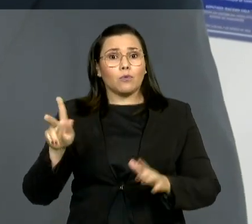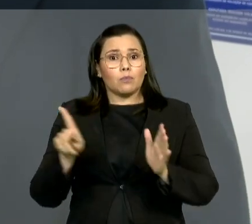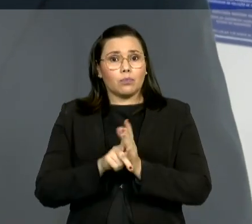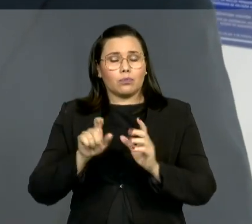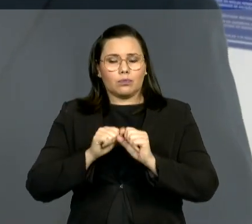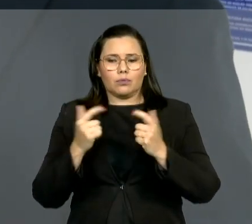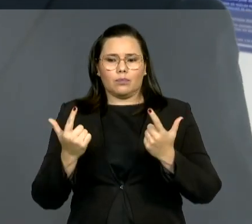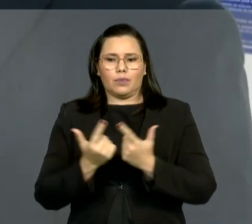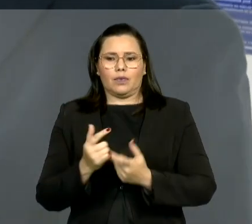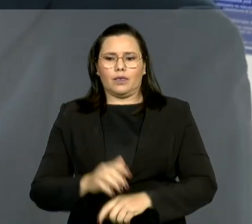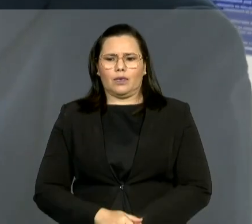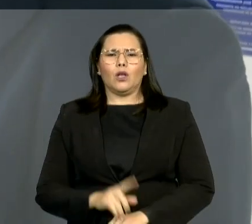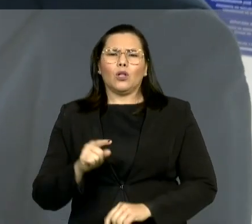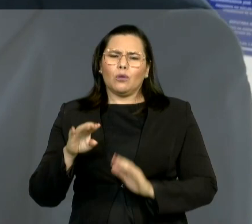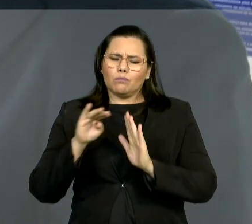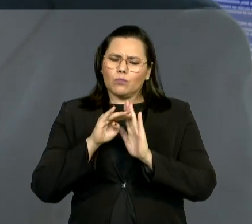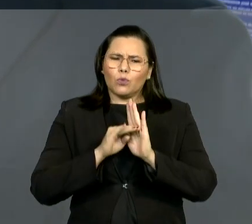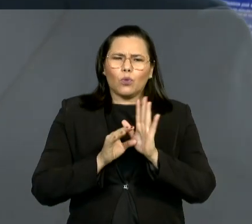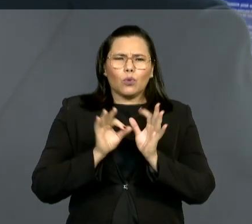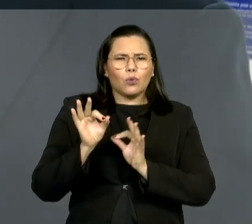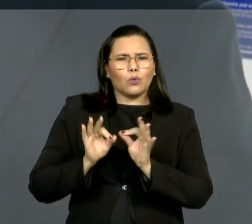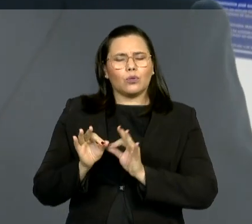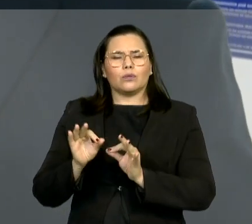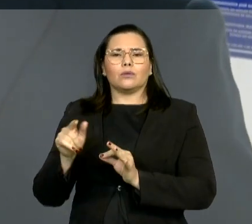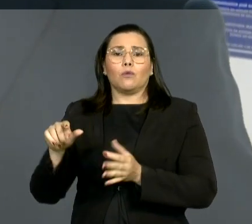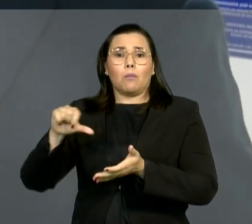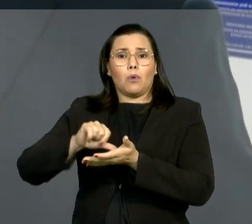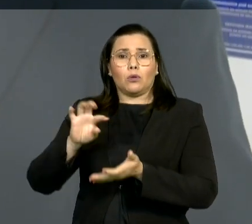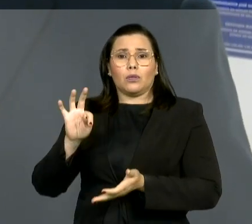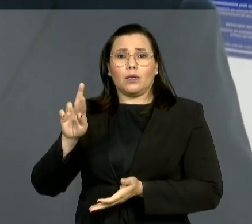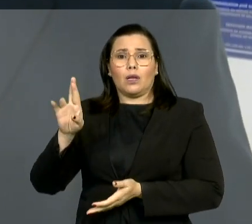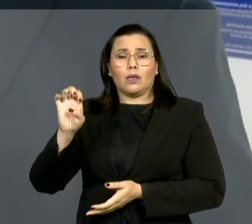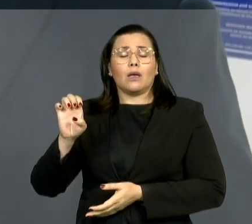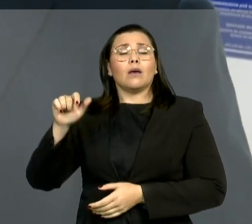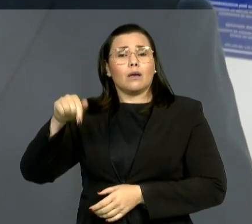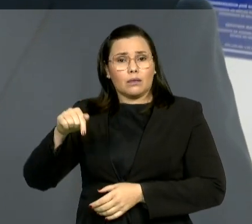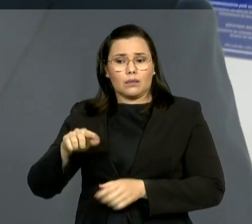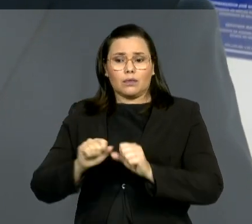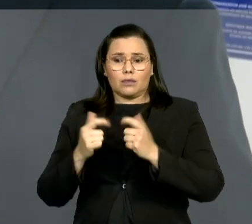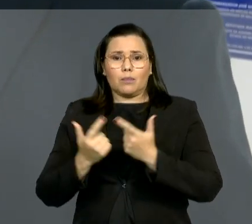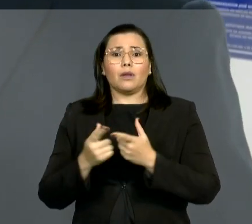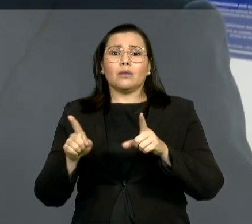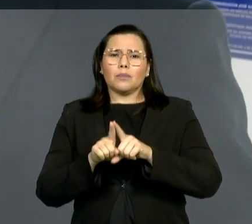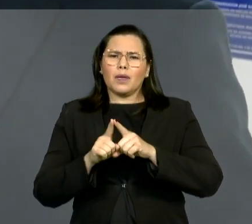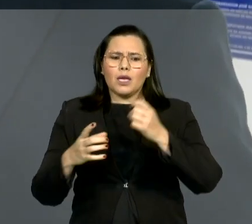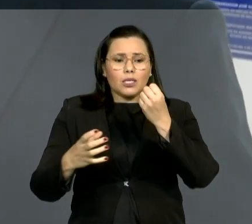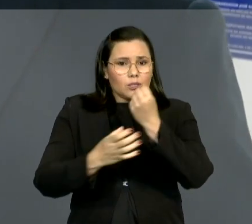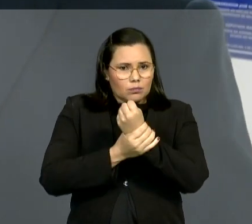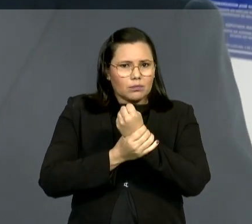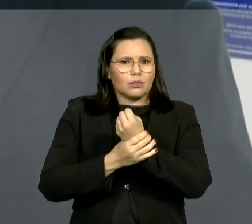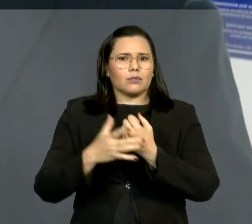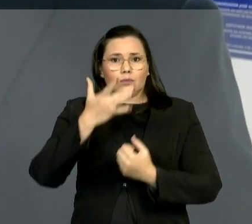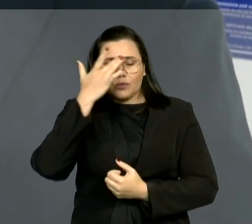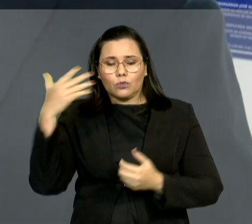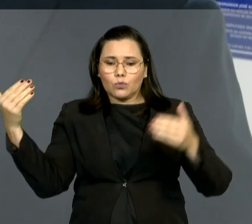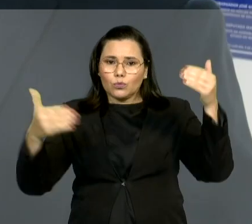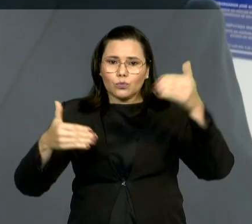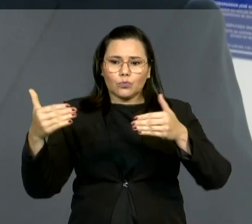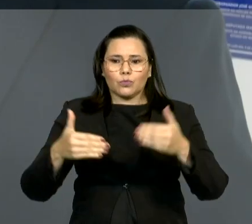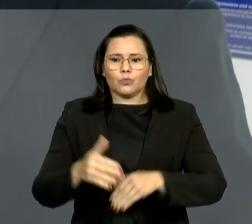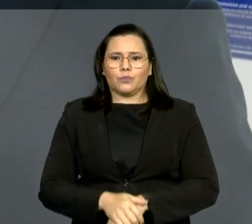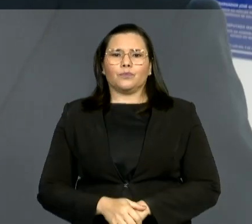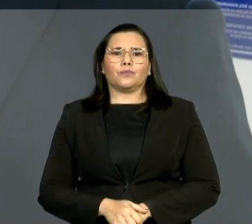com relação à atividade do TRE, propriamente dito, mas também com relação à segurança para as pessoas que vêm até a casa.